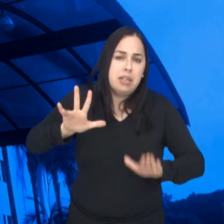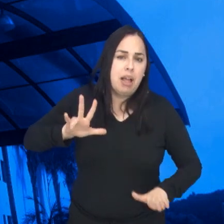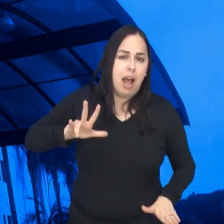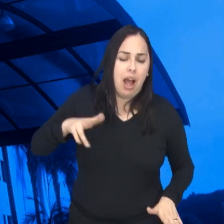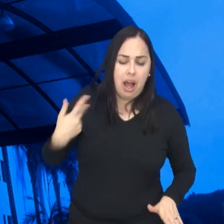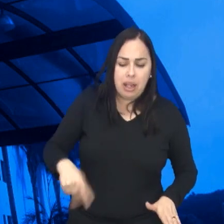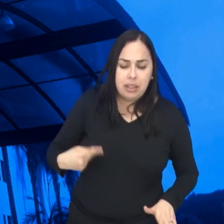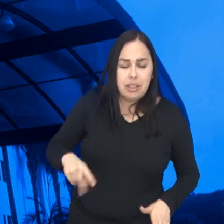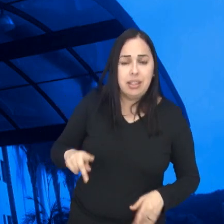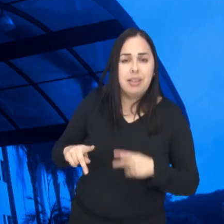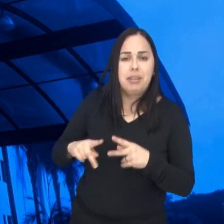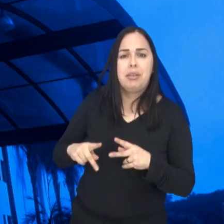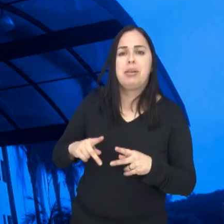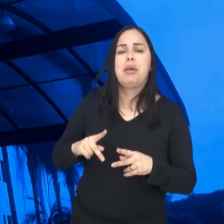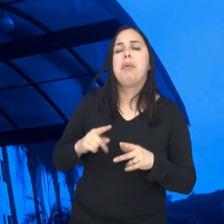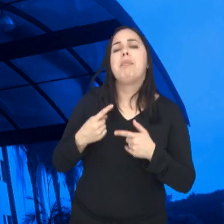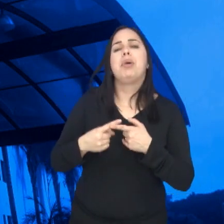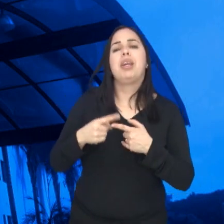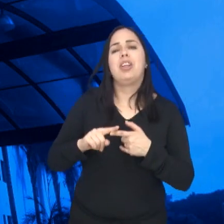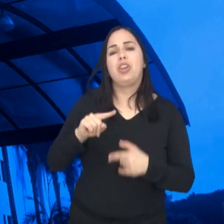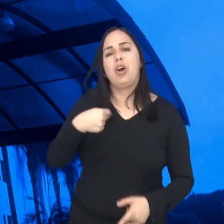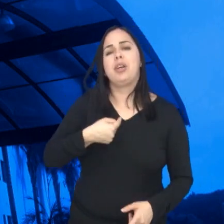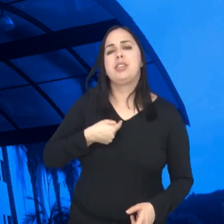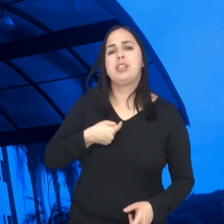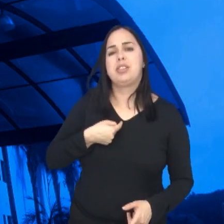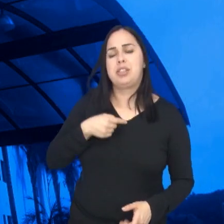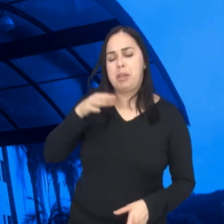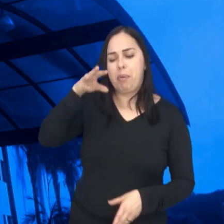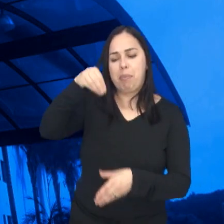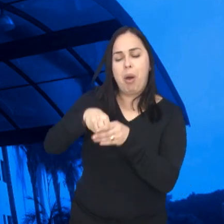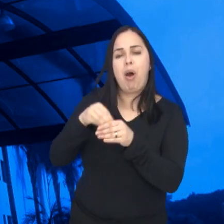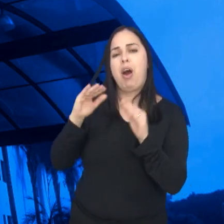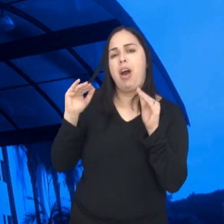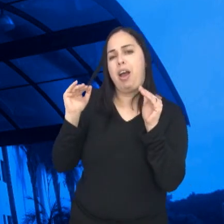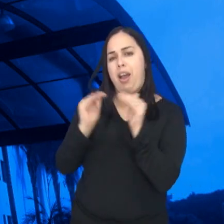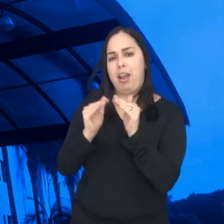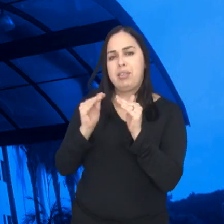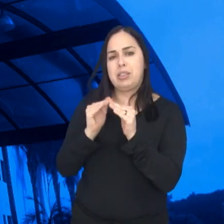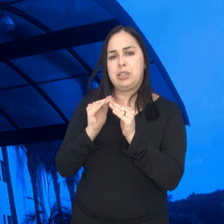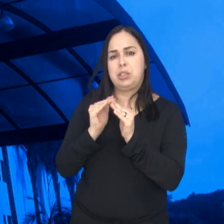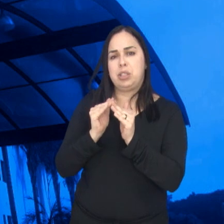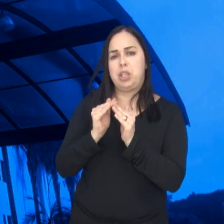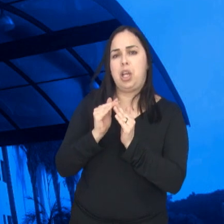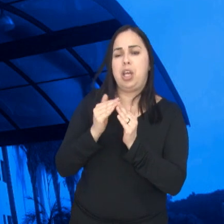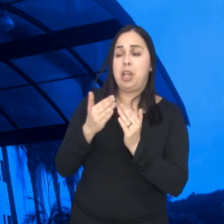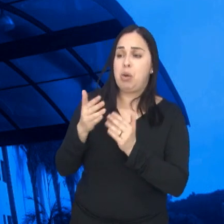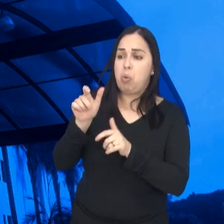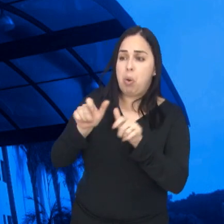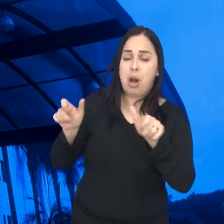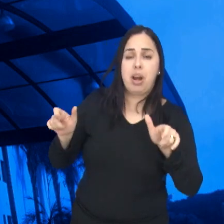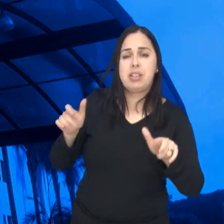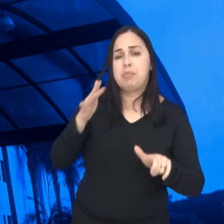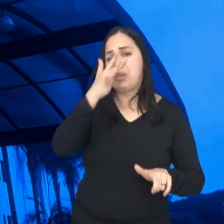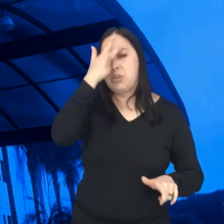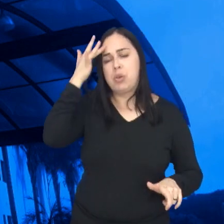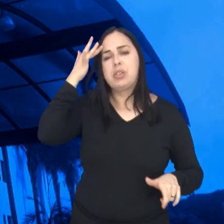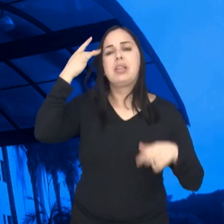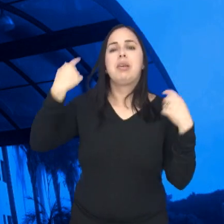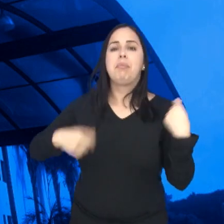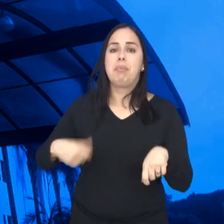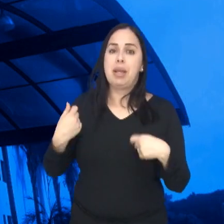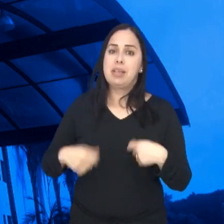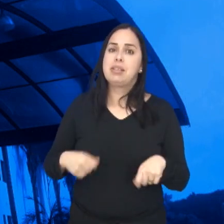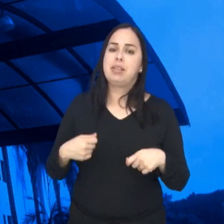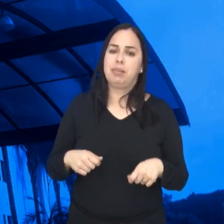nossa cidade, porque nós convivemos dentro dela com tantas pessoas carentes,